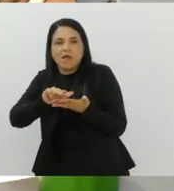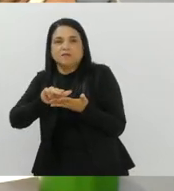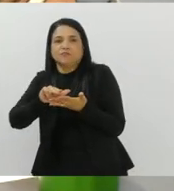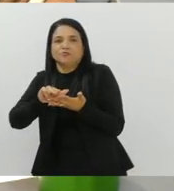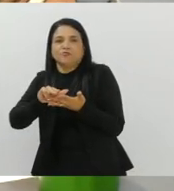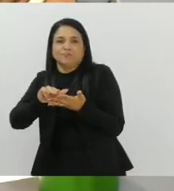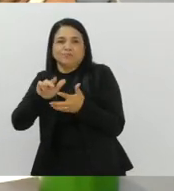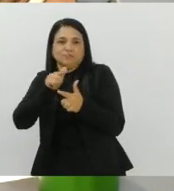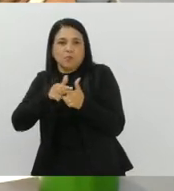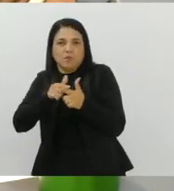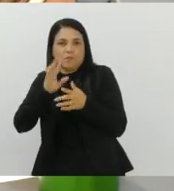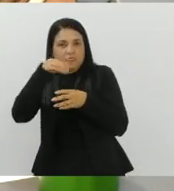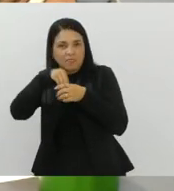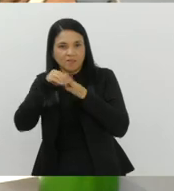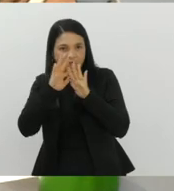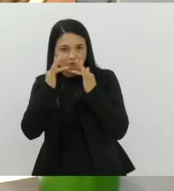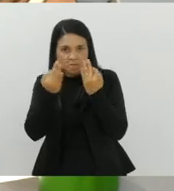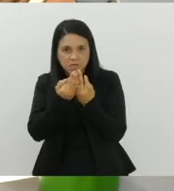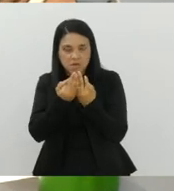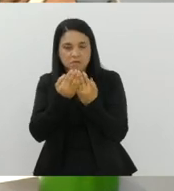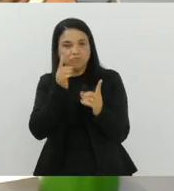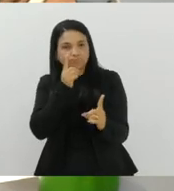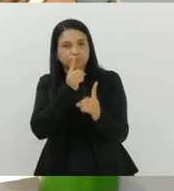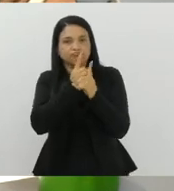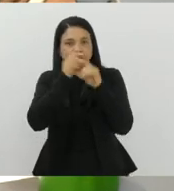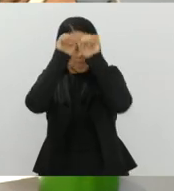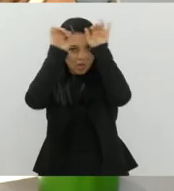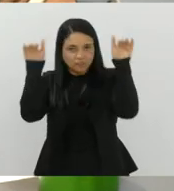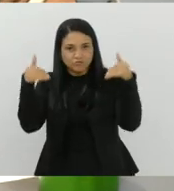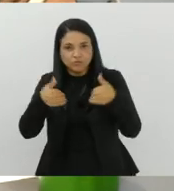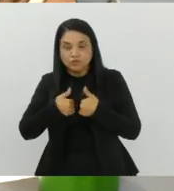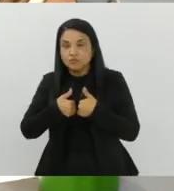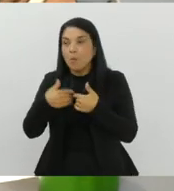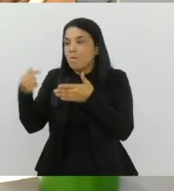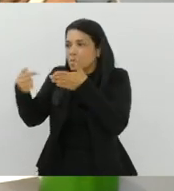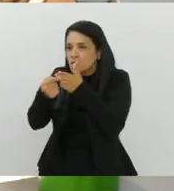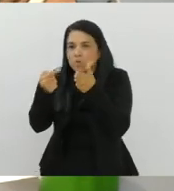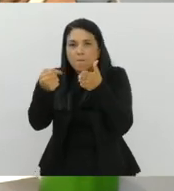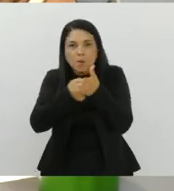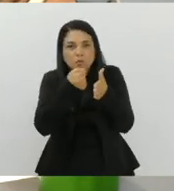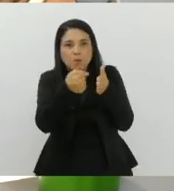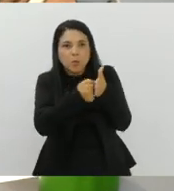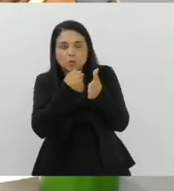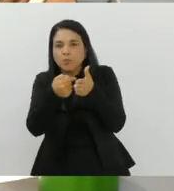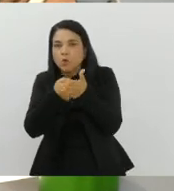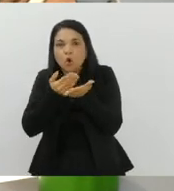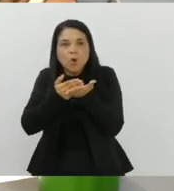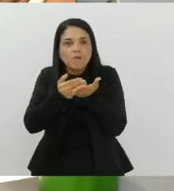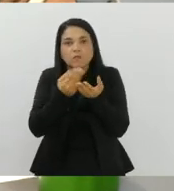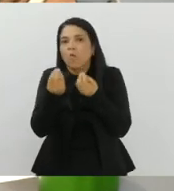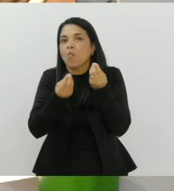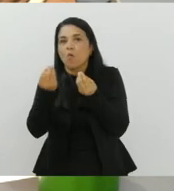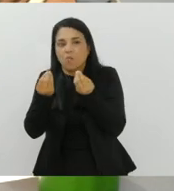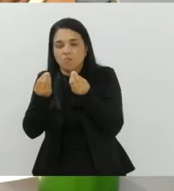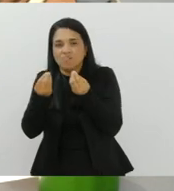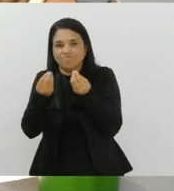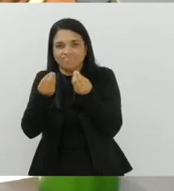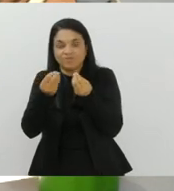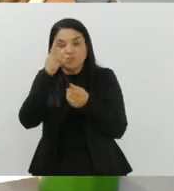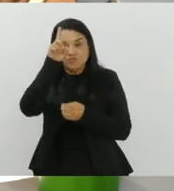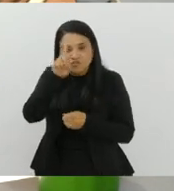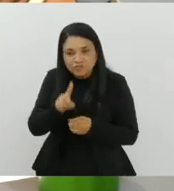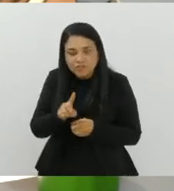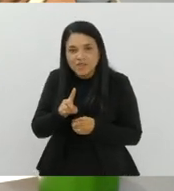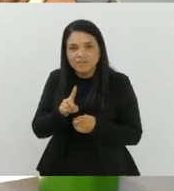o diagnóstico de autismo. Muitas perguntas ficam cercando. Por onde eu começo? E o primeiro direito negado das pessoas com